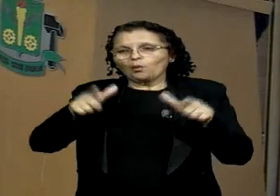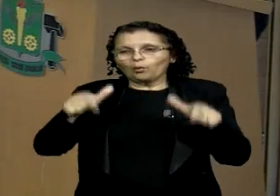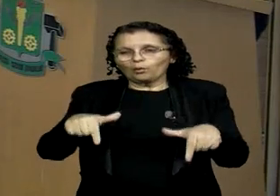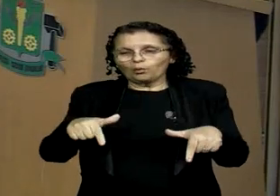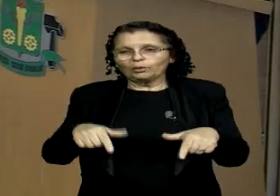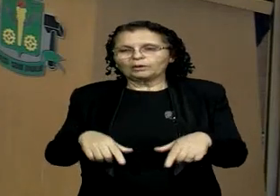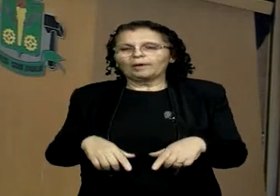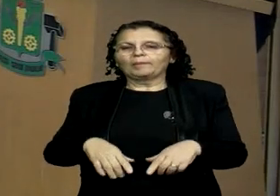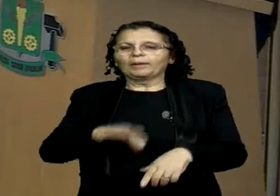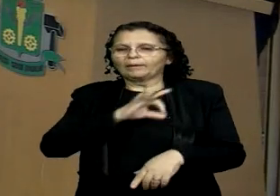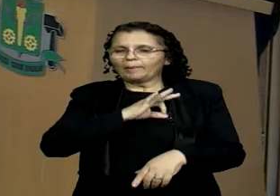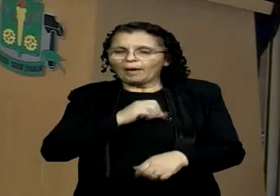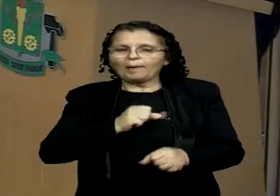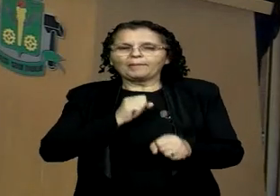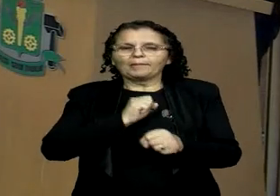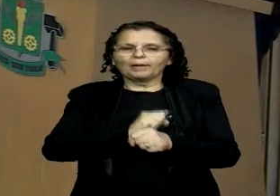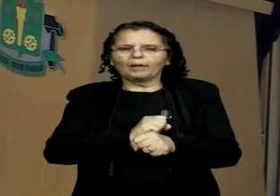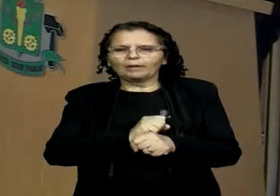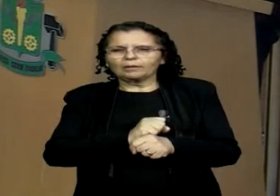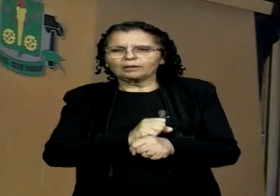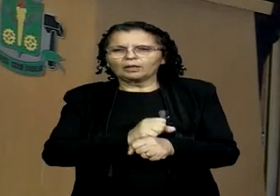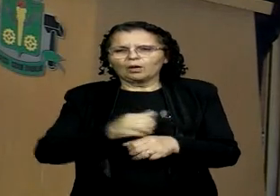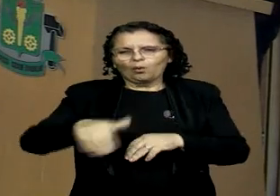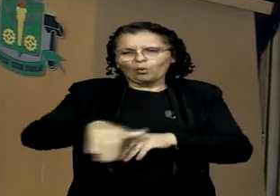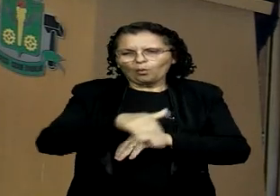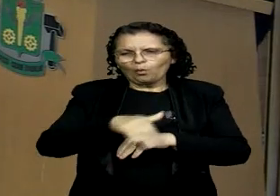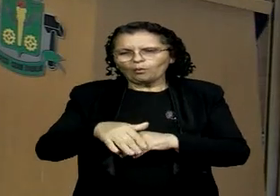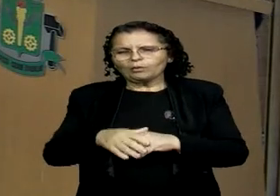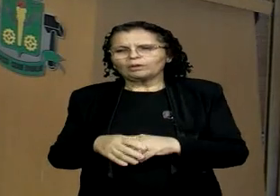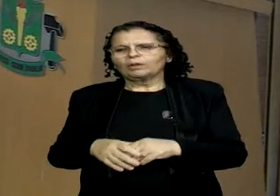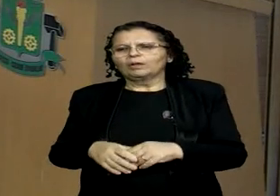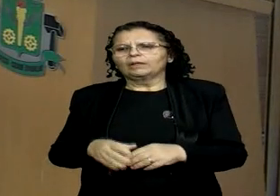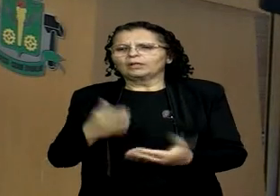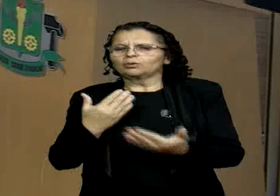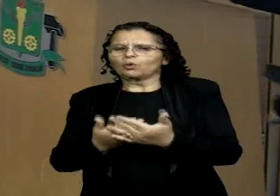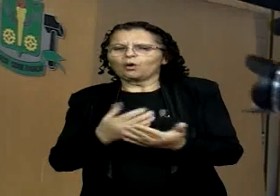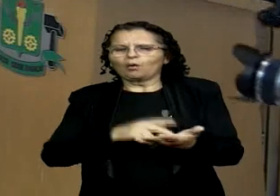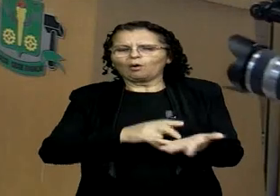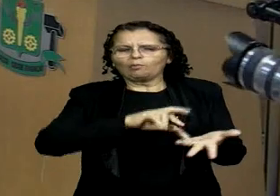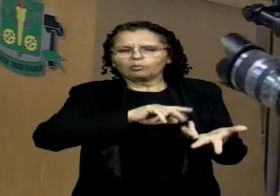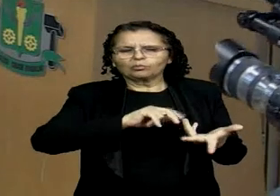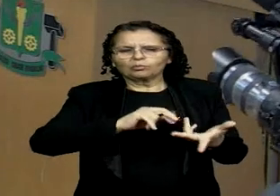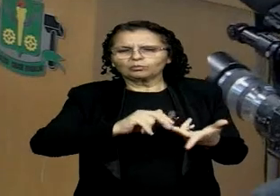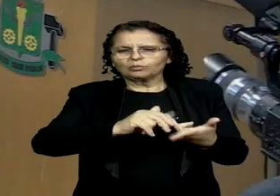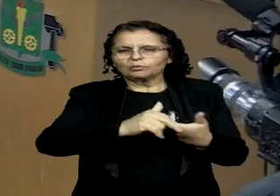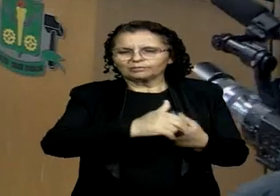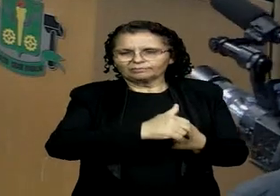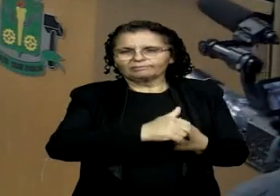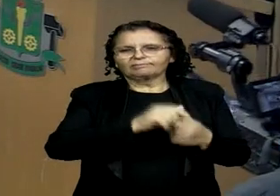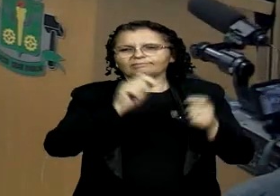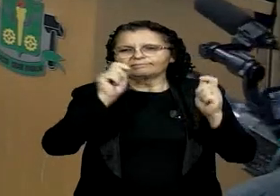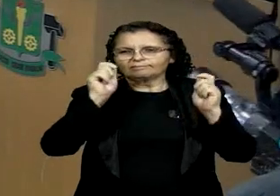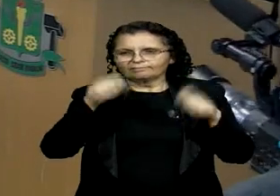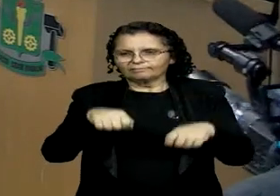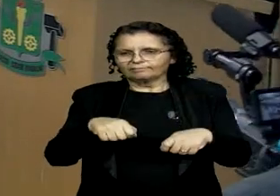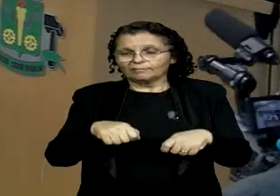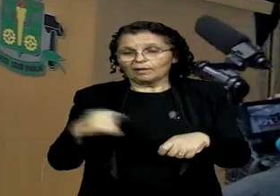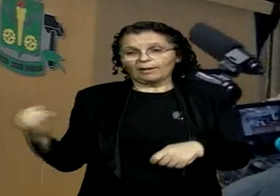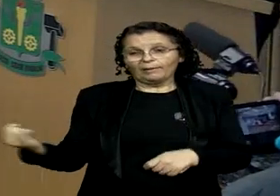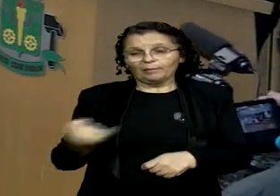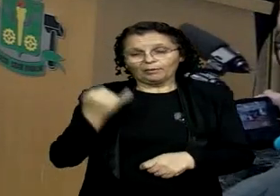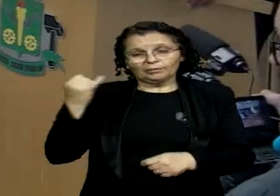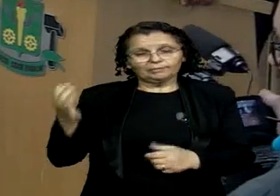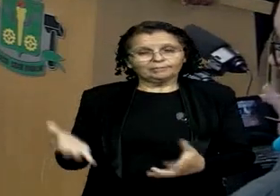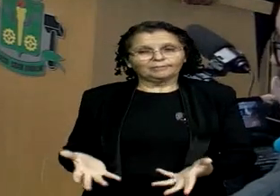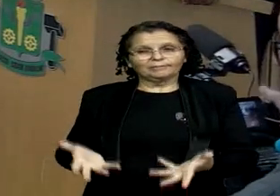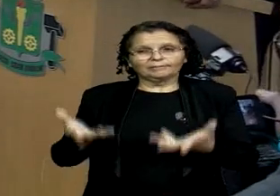Claudio Garcia, ela para ali na Rua Águia, para ali no Tobias, para ali em várias escolas. Isso é de uma importância